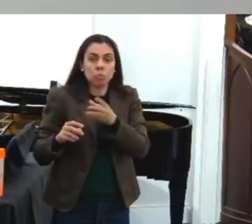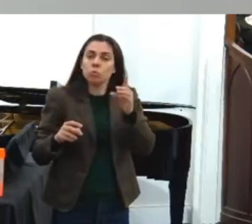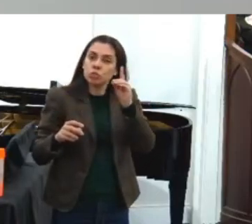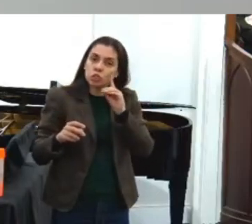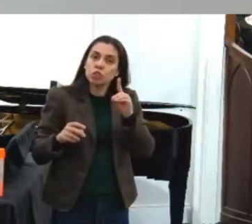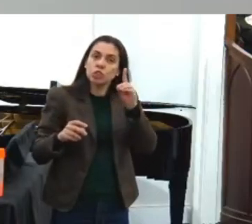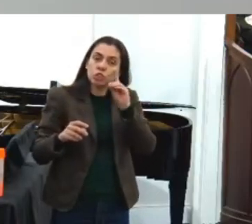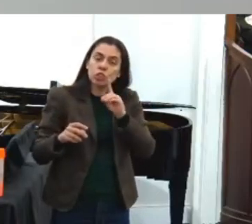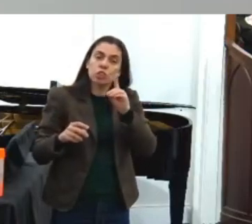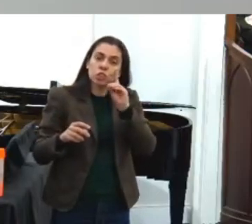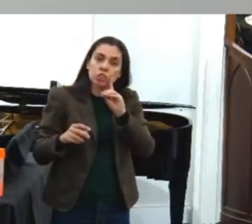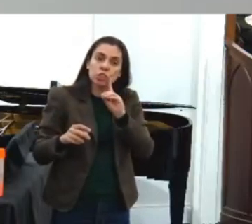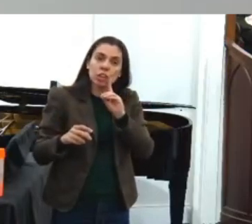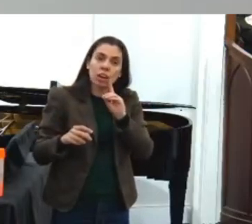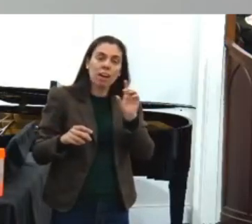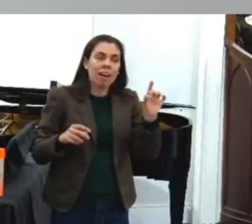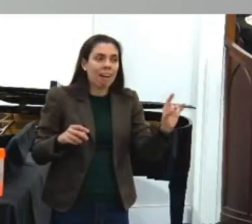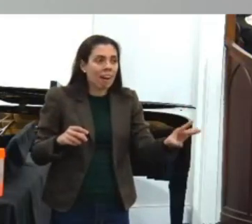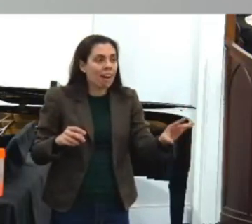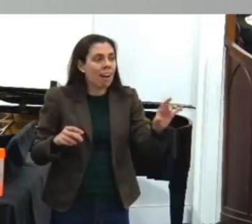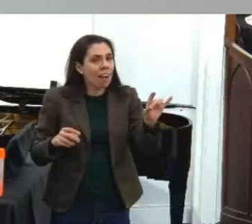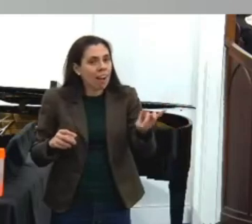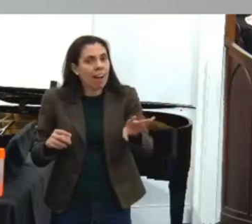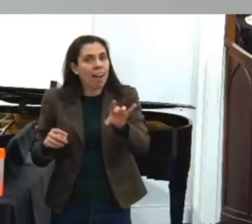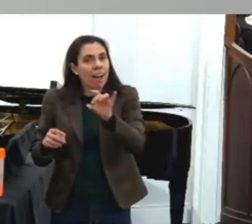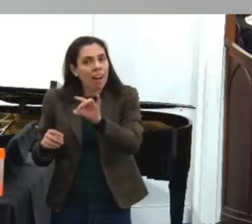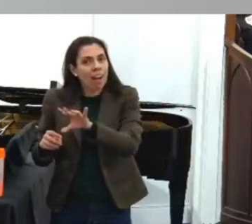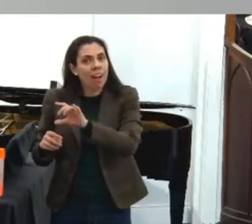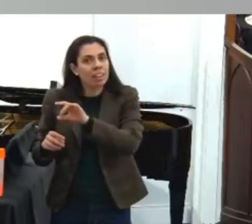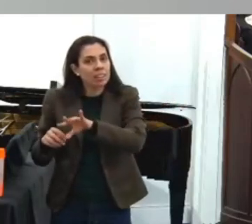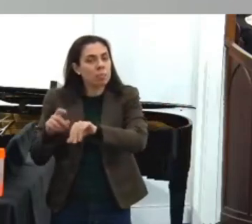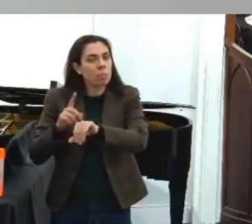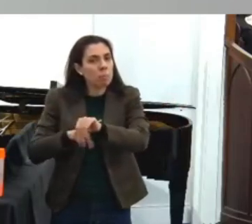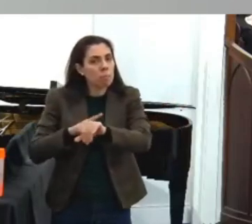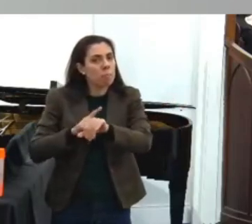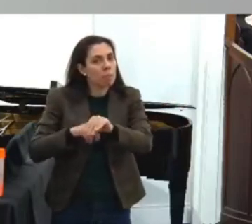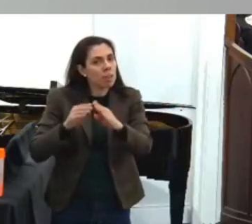que acontecerão no futuro.